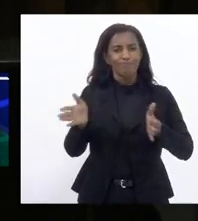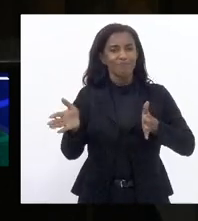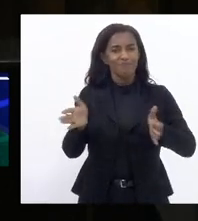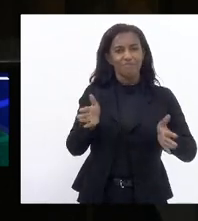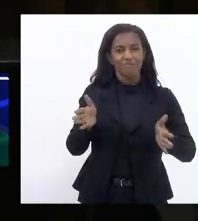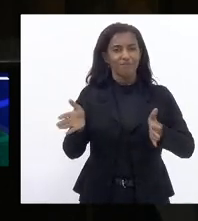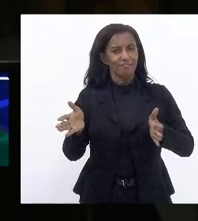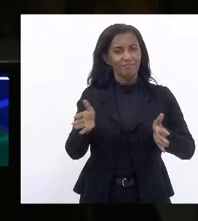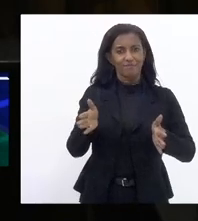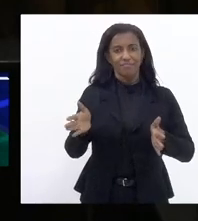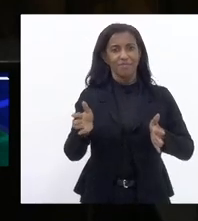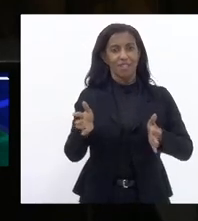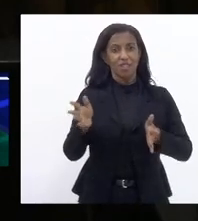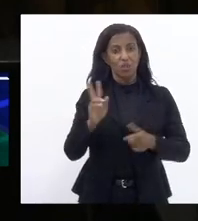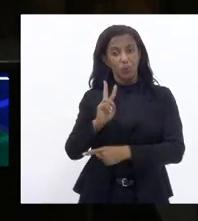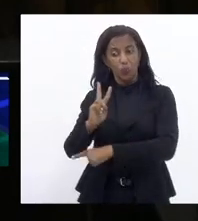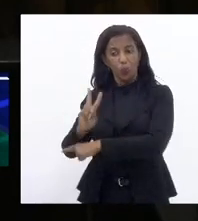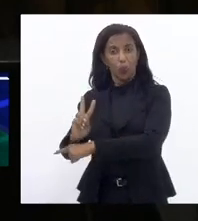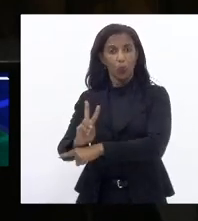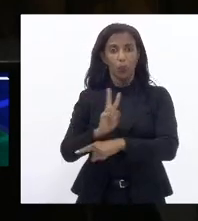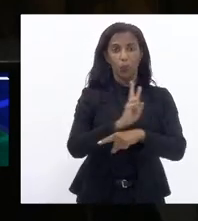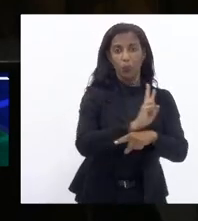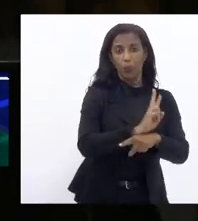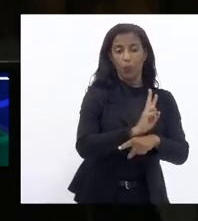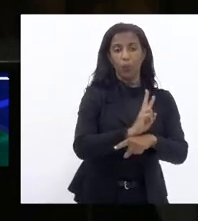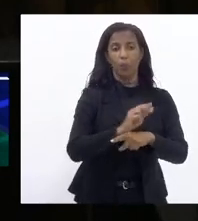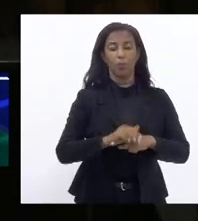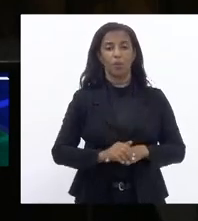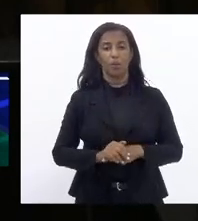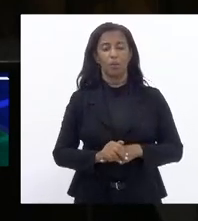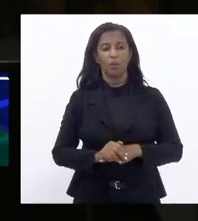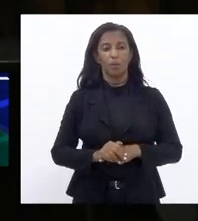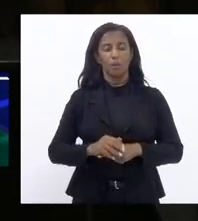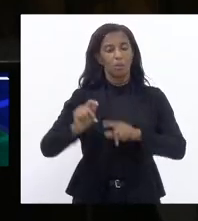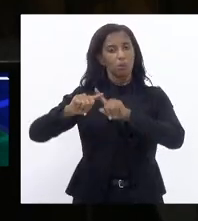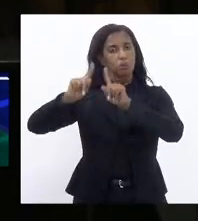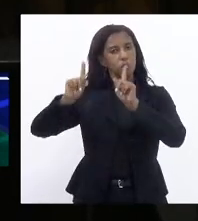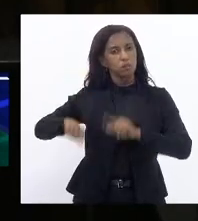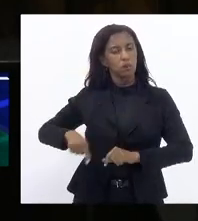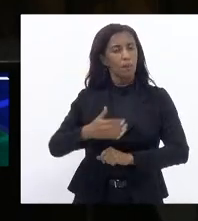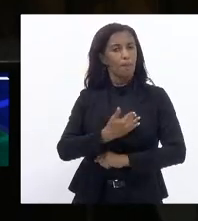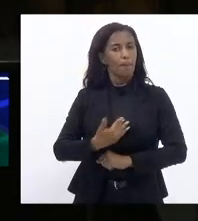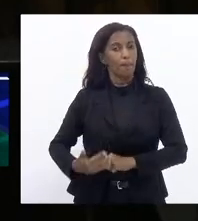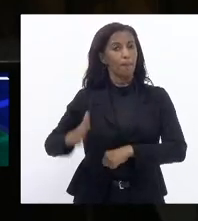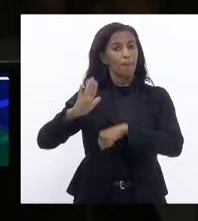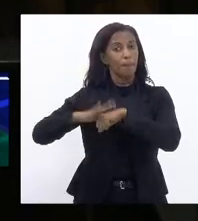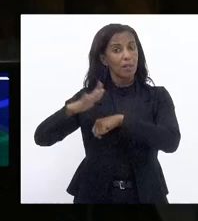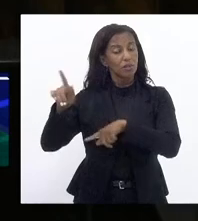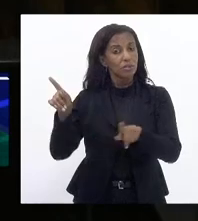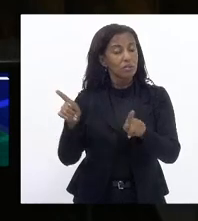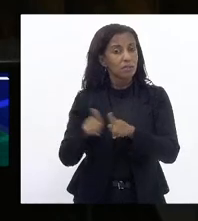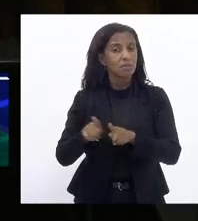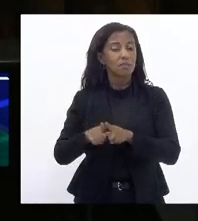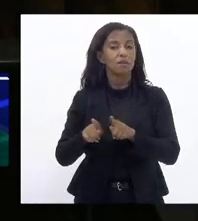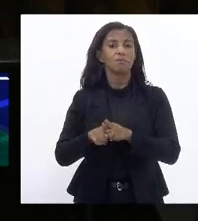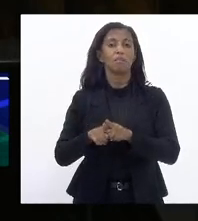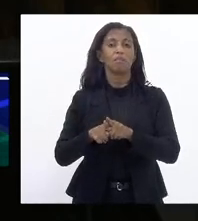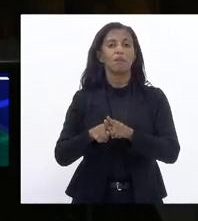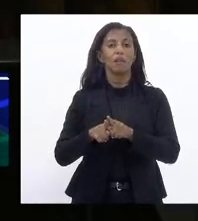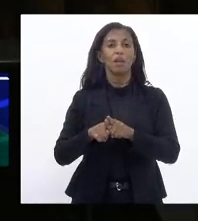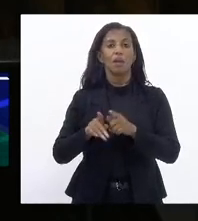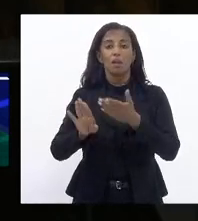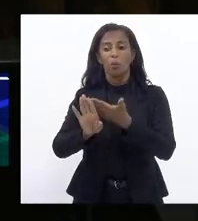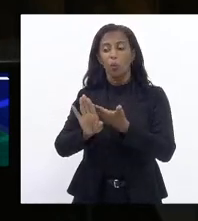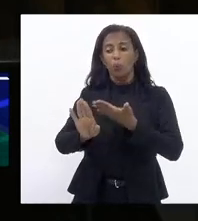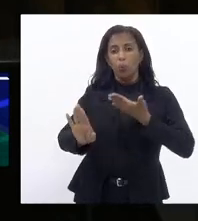instável de proteger o nosso funcionalismo público, mas, ao mesmo tempo, não ser